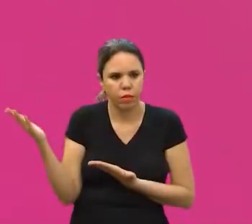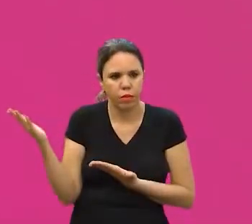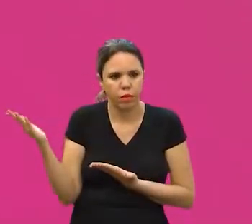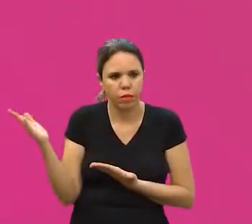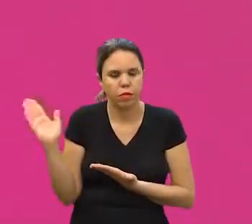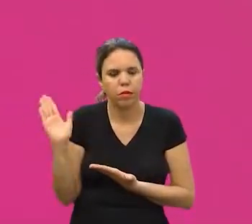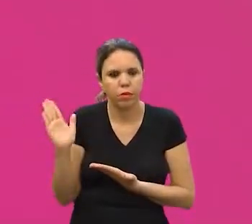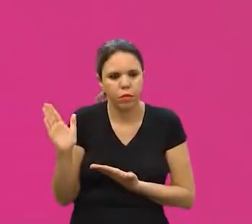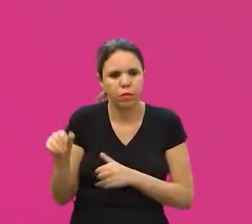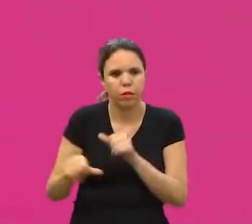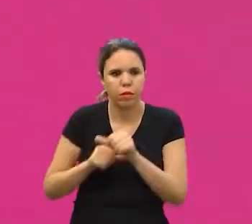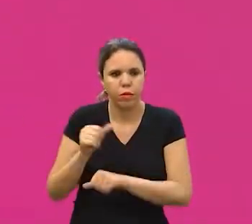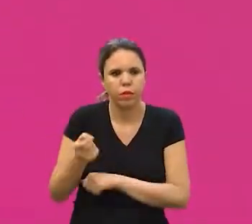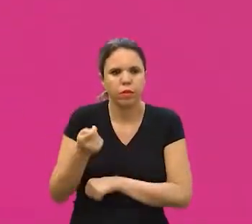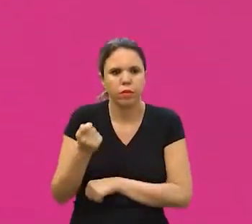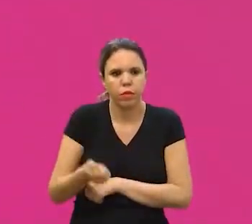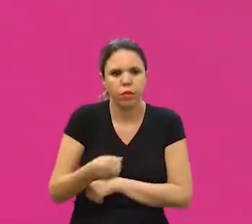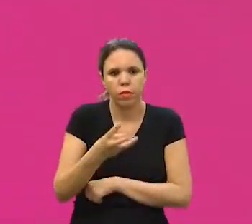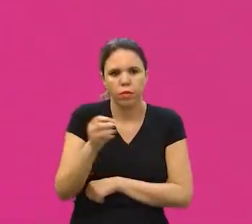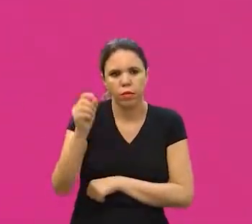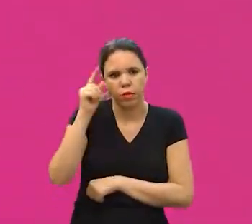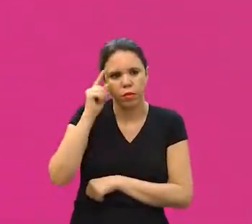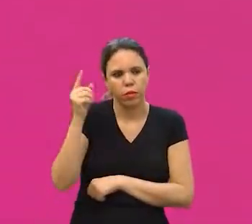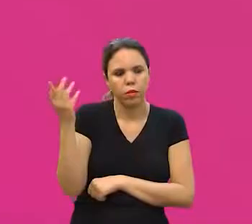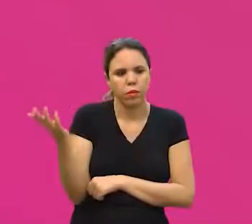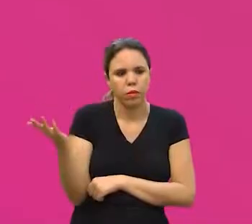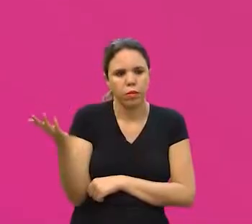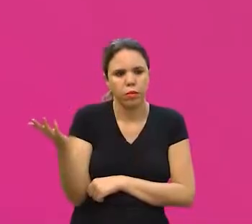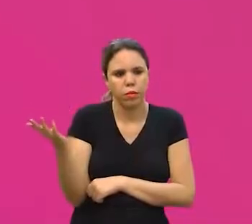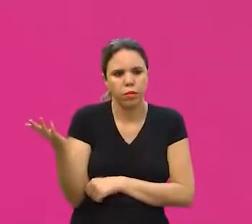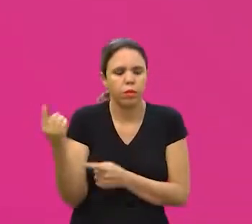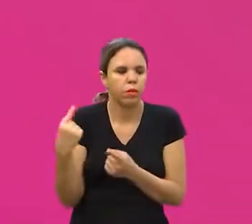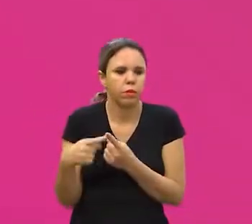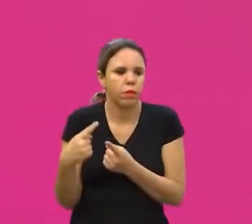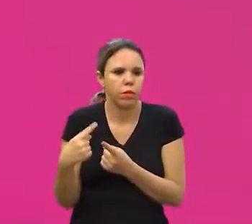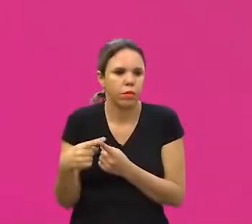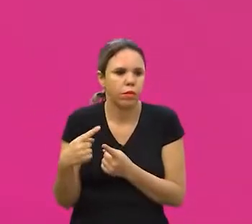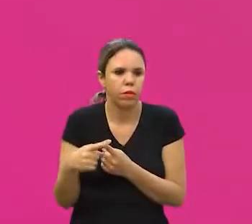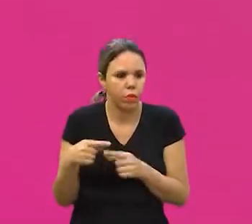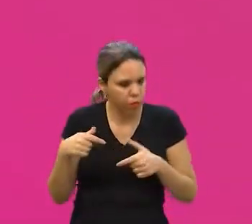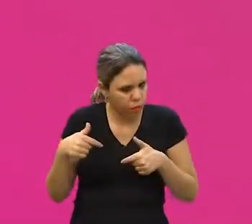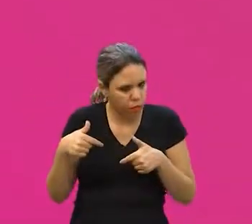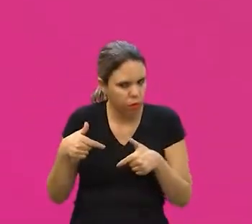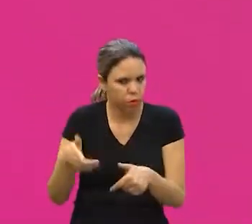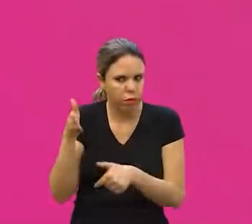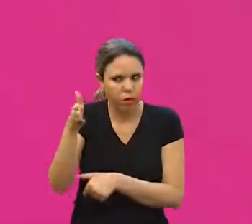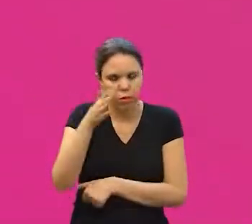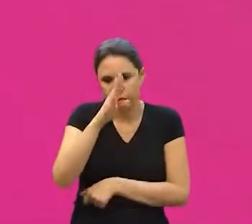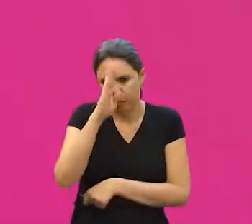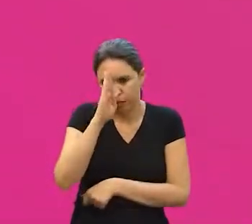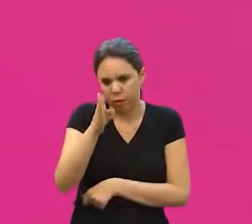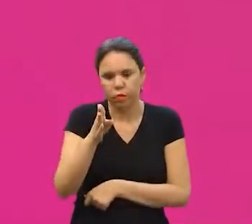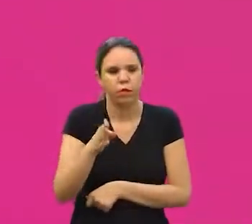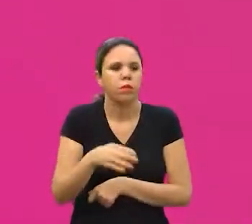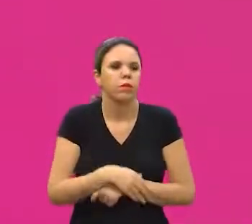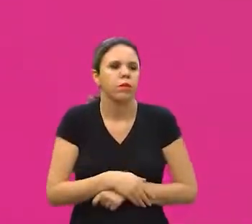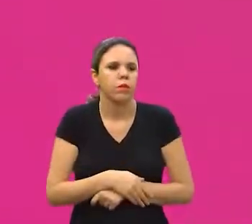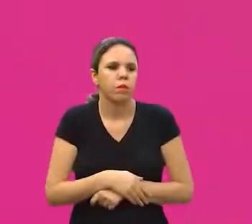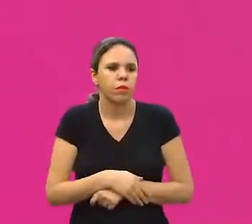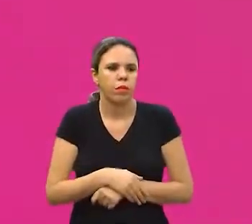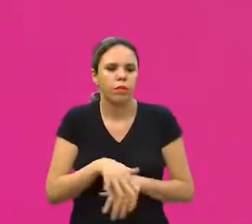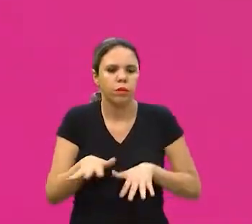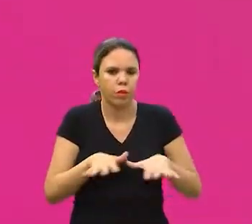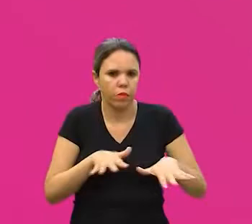dias, eles já se transformaram quase em 30 dias. Porque são ações principalmente